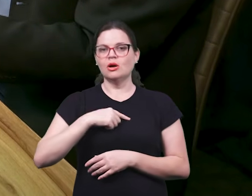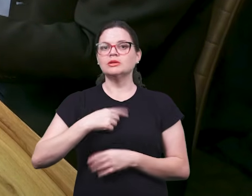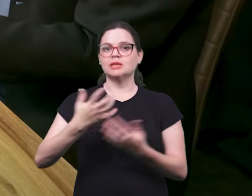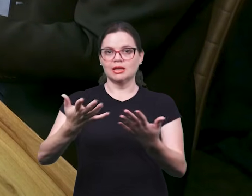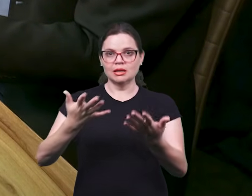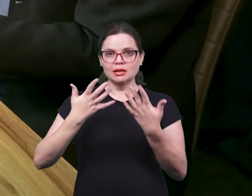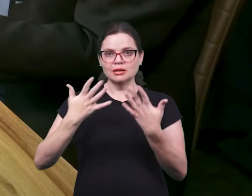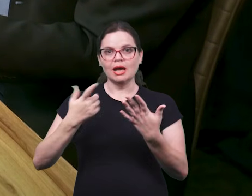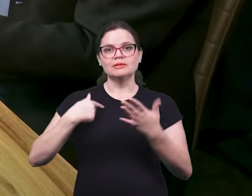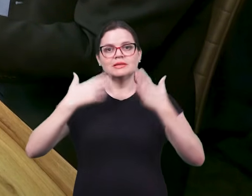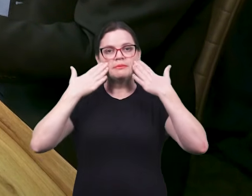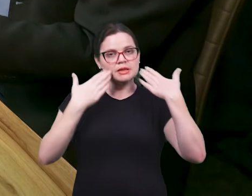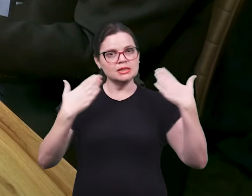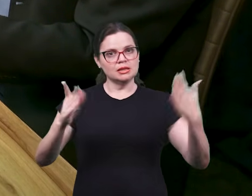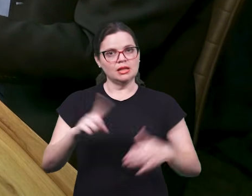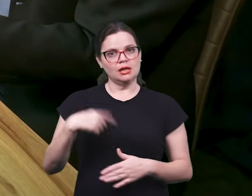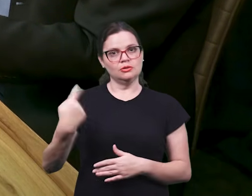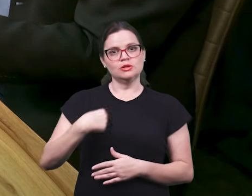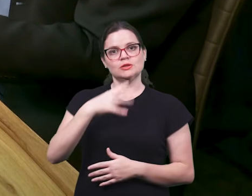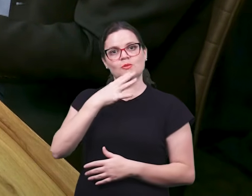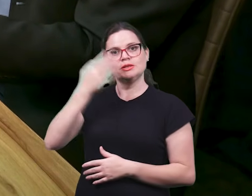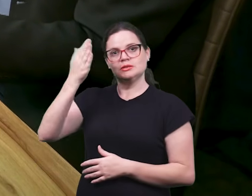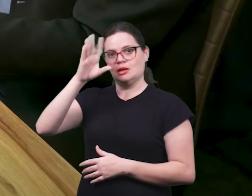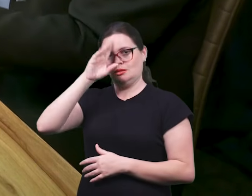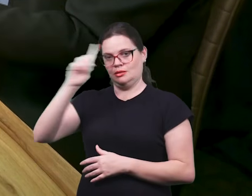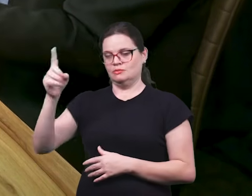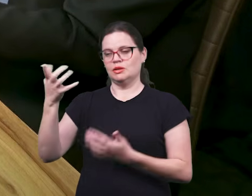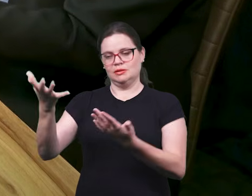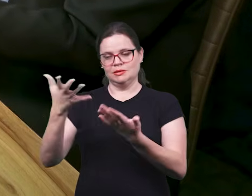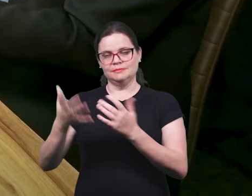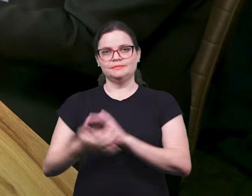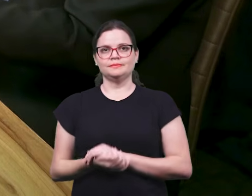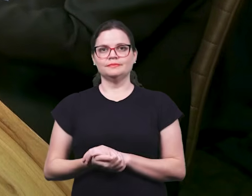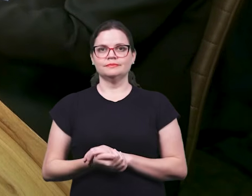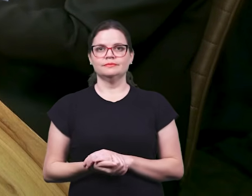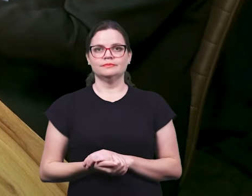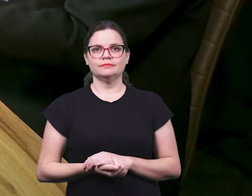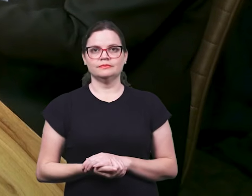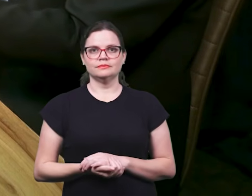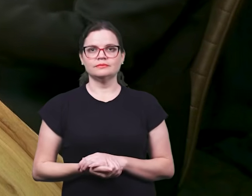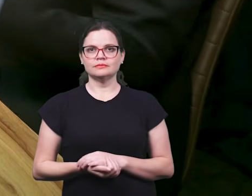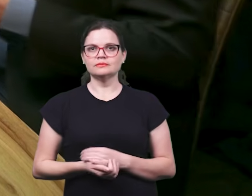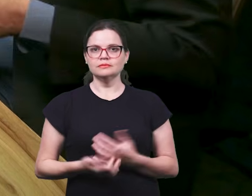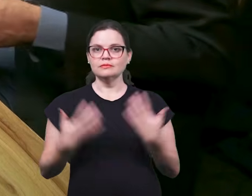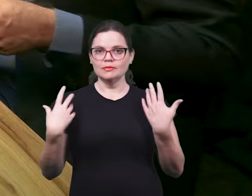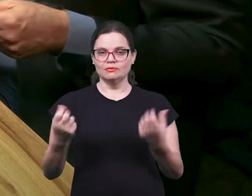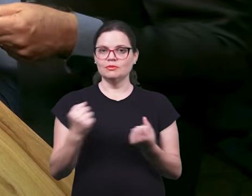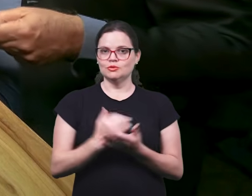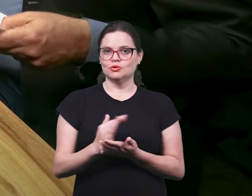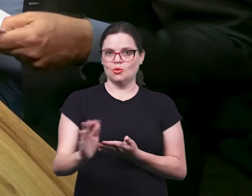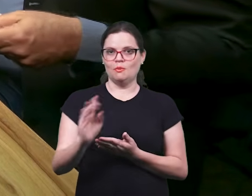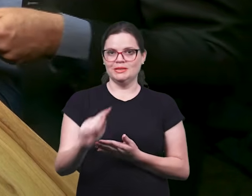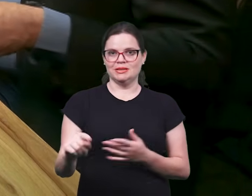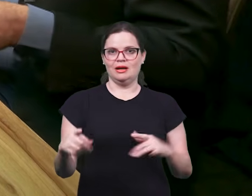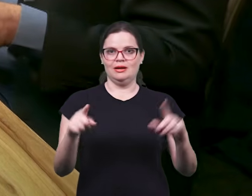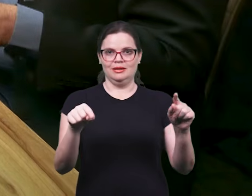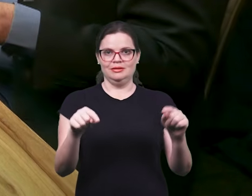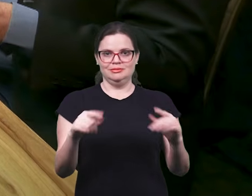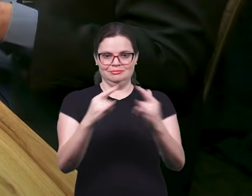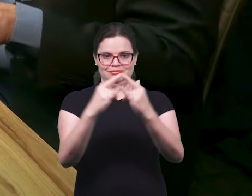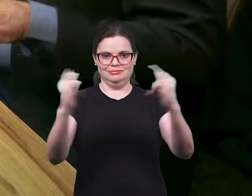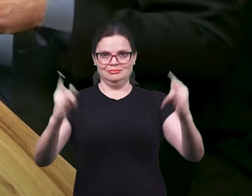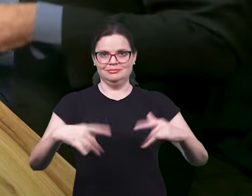conhecer. Então, nós podemos começar aqui agora, lá de dentro. Perfeito. E vamos até lá